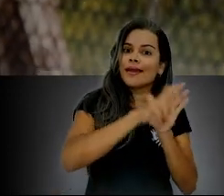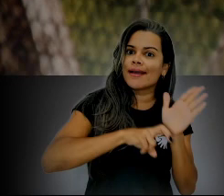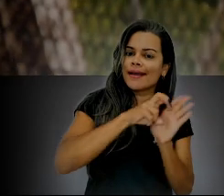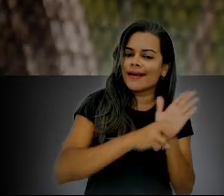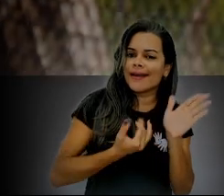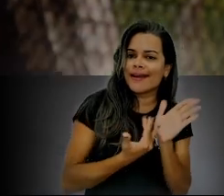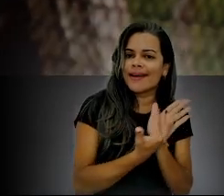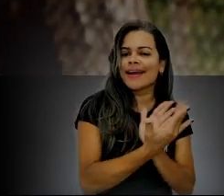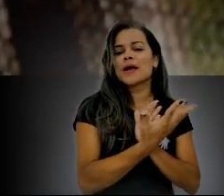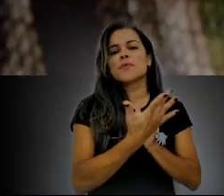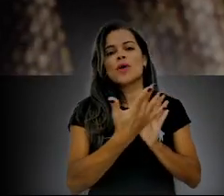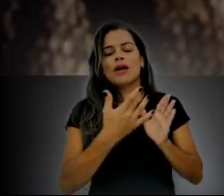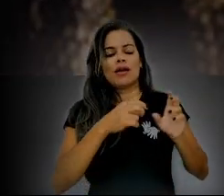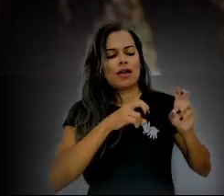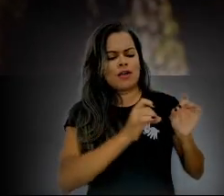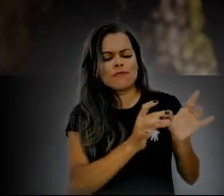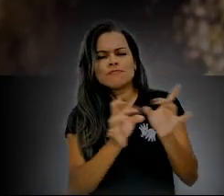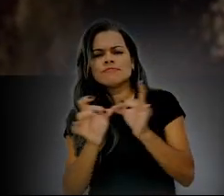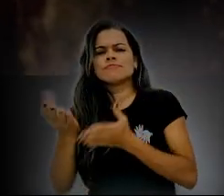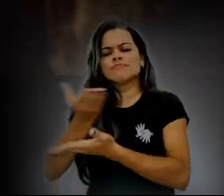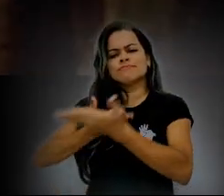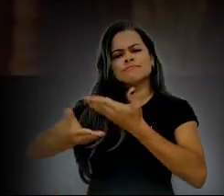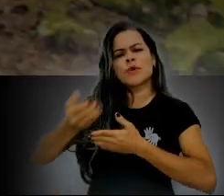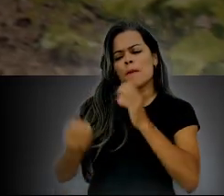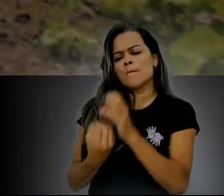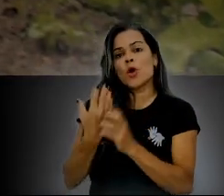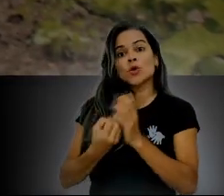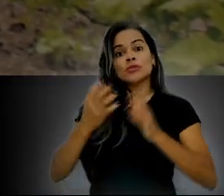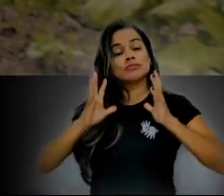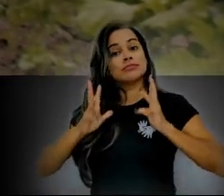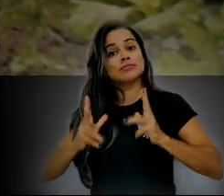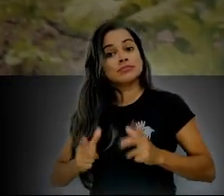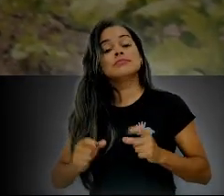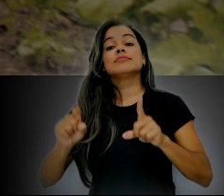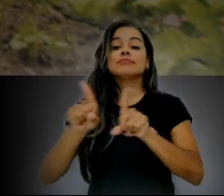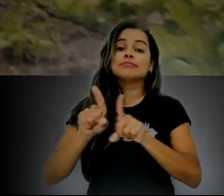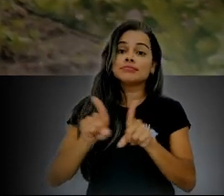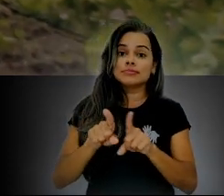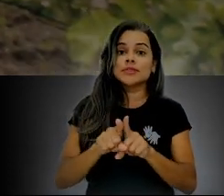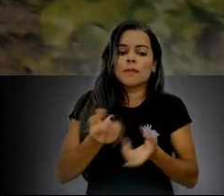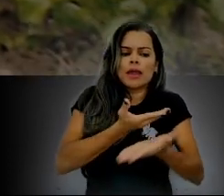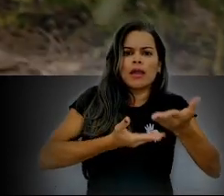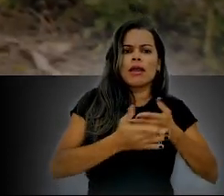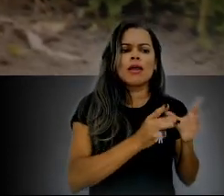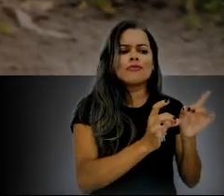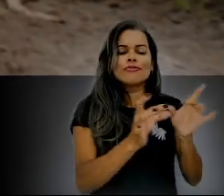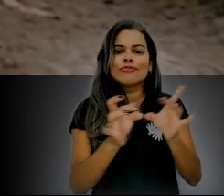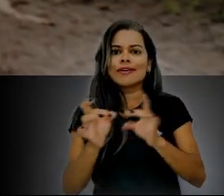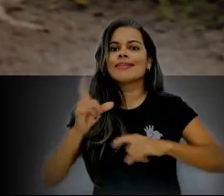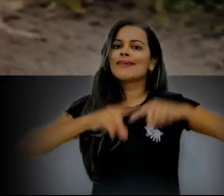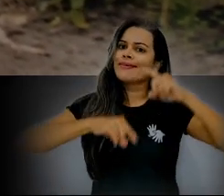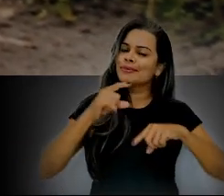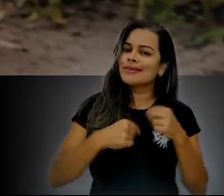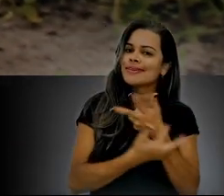a agroecologia comercialização a produção limpa inclusive viabiliza também a comercialização